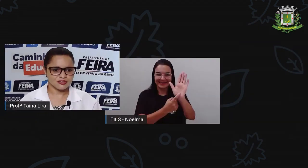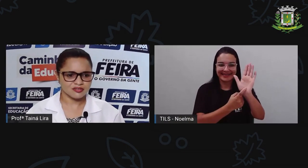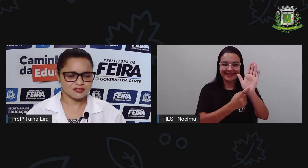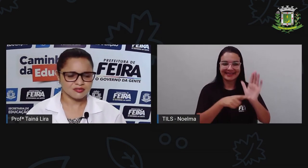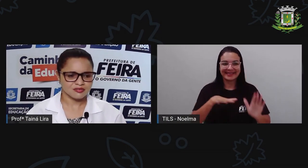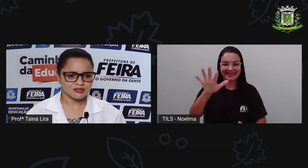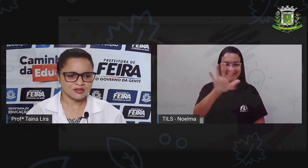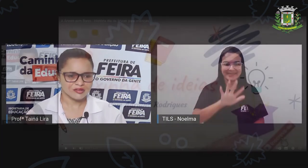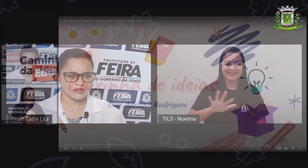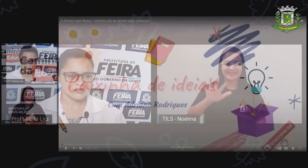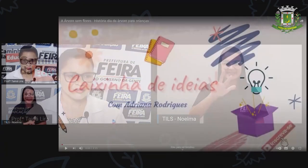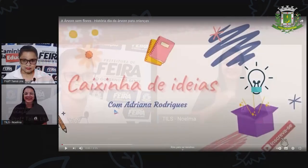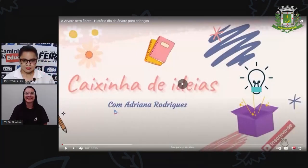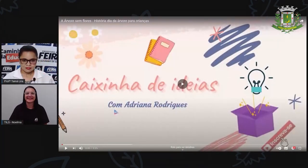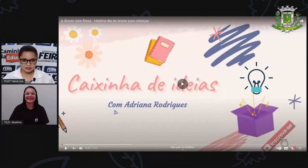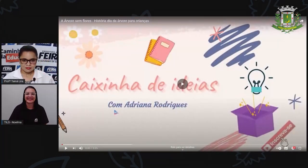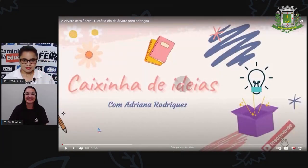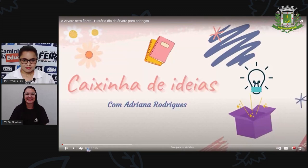com vocês.